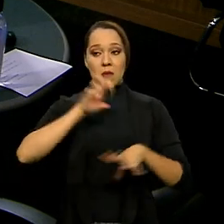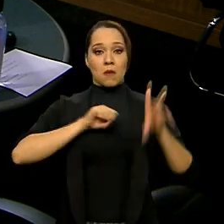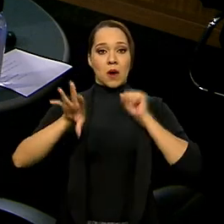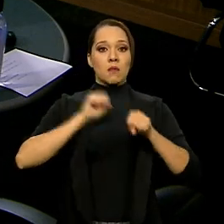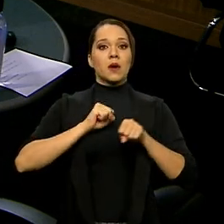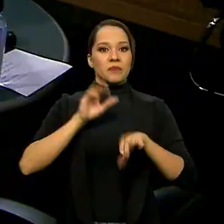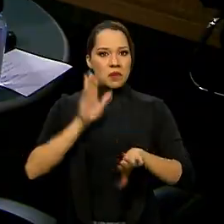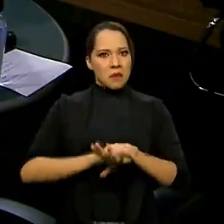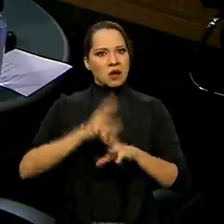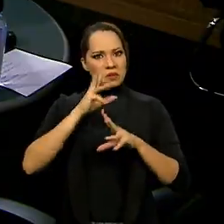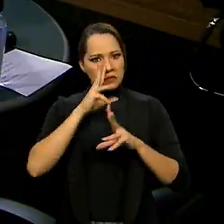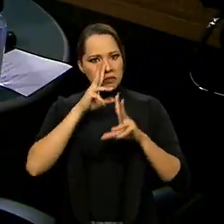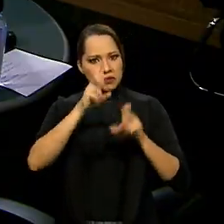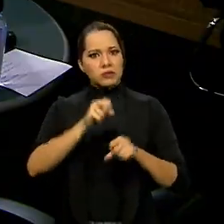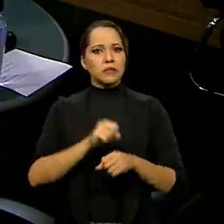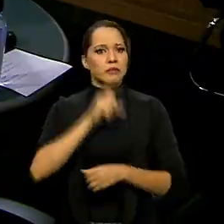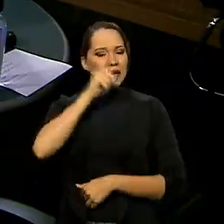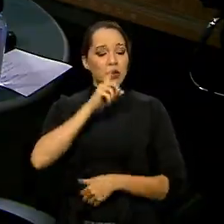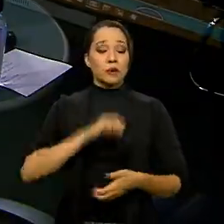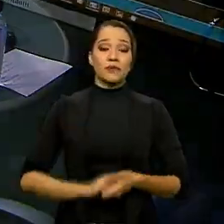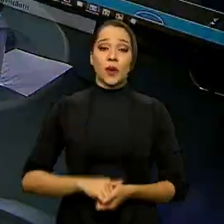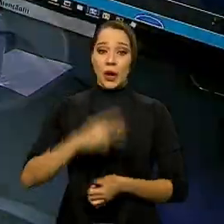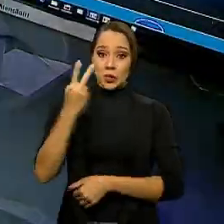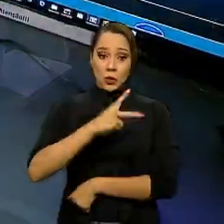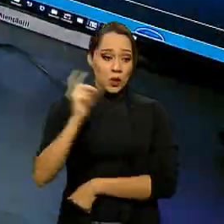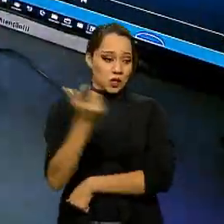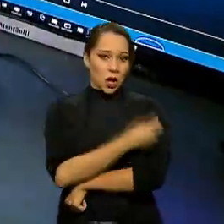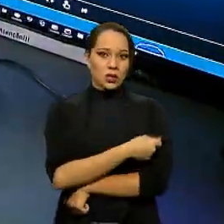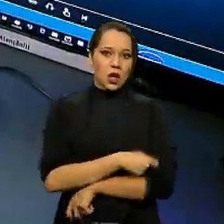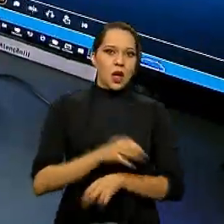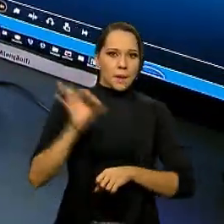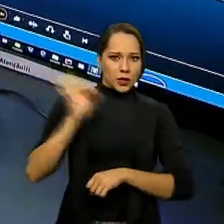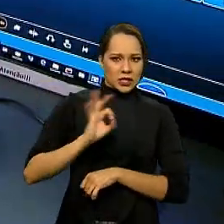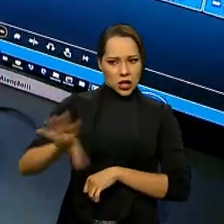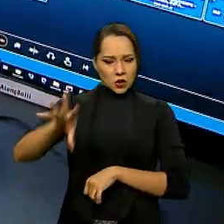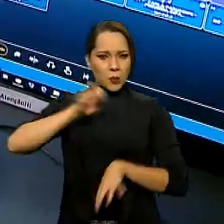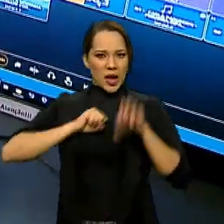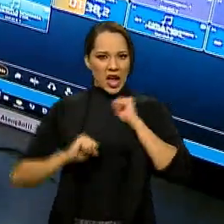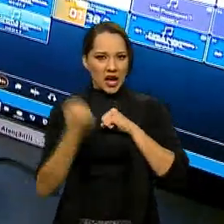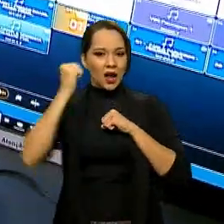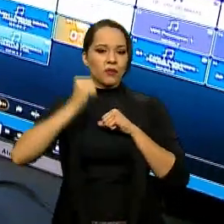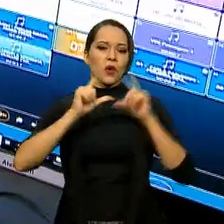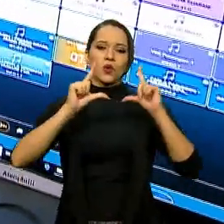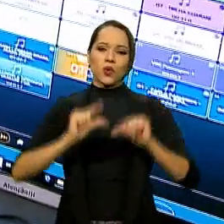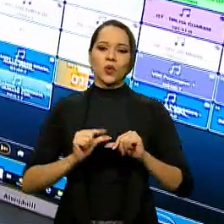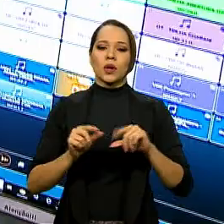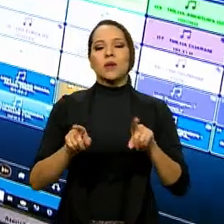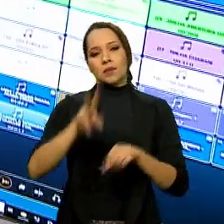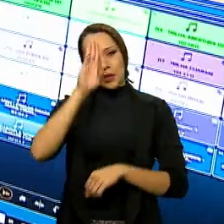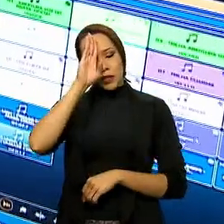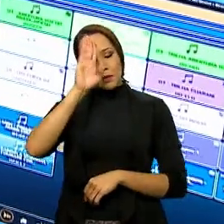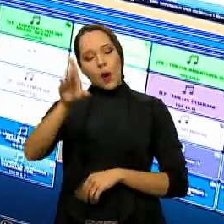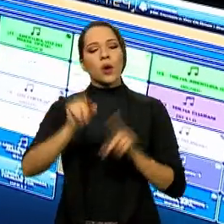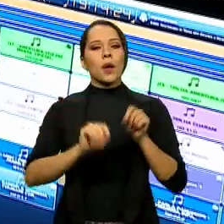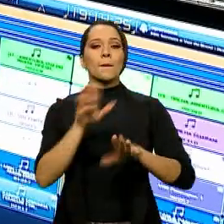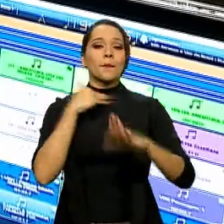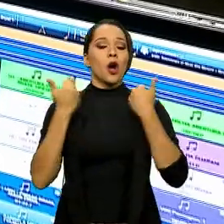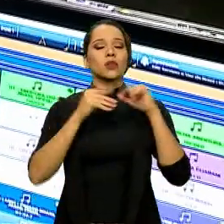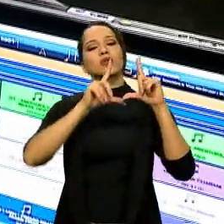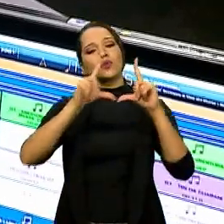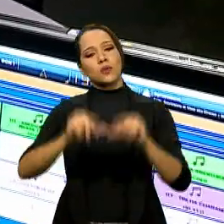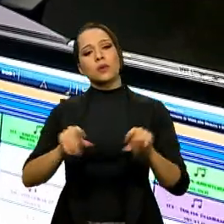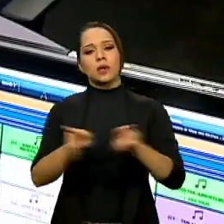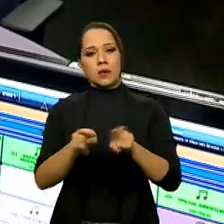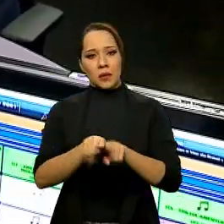e agressiva. Com as duas doses, caem as chances de infecção grave e, principalmente, de mortes causadas pelo